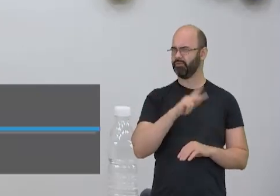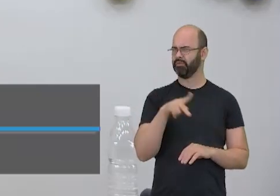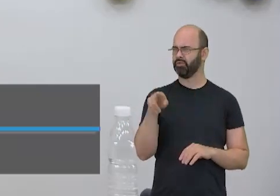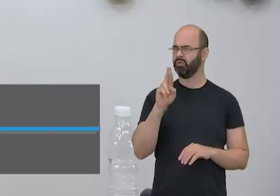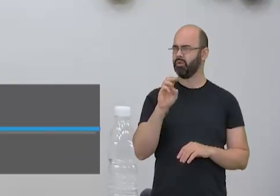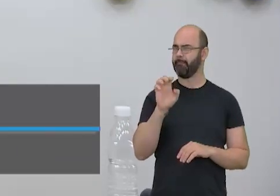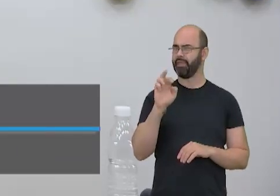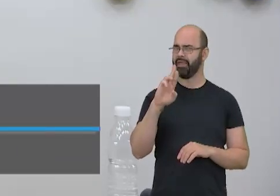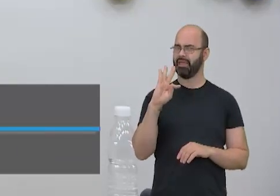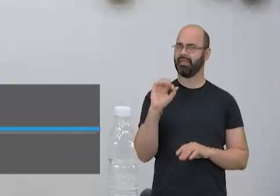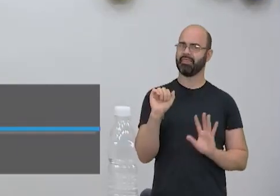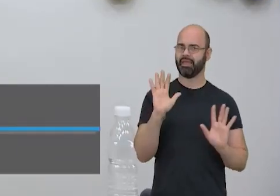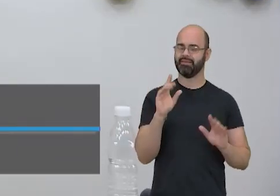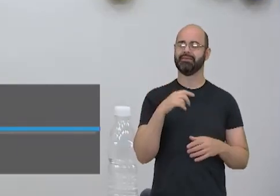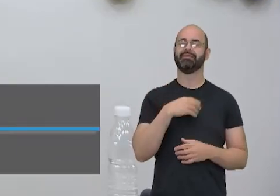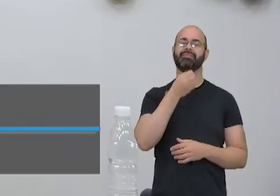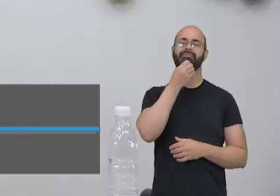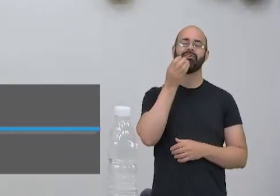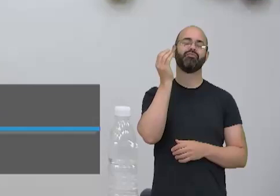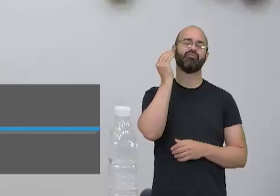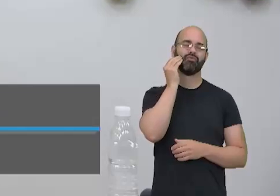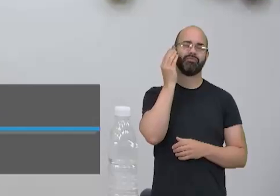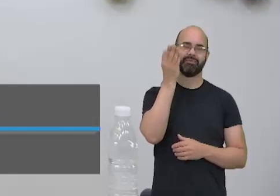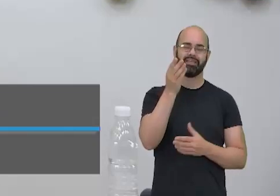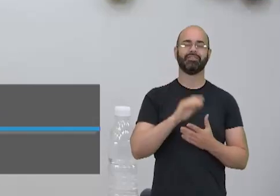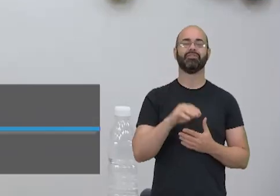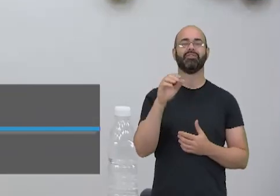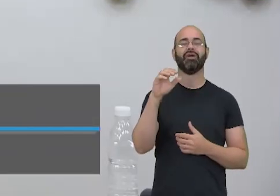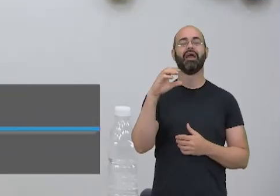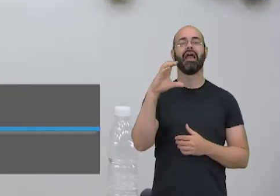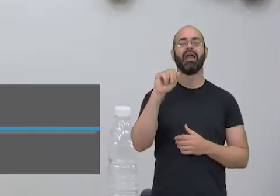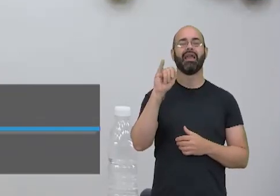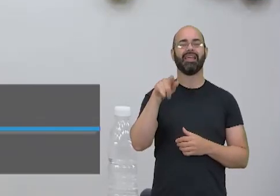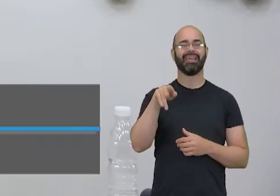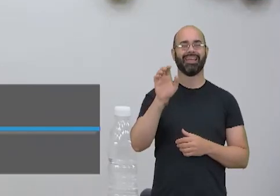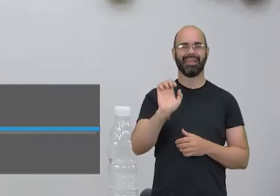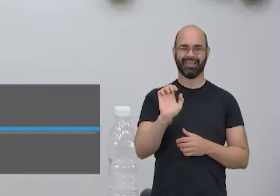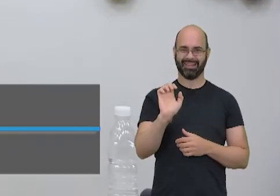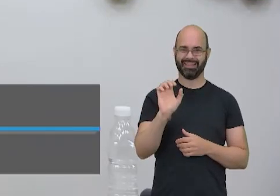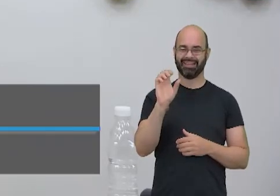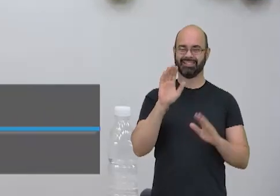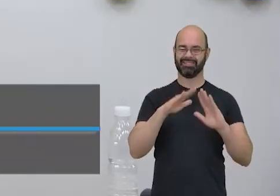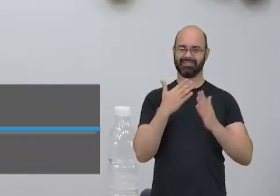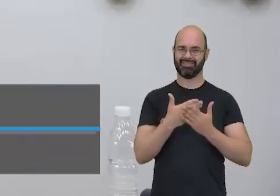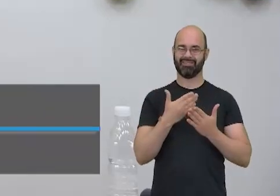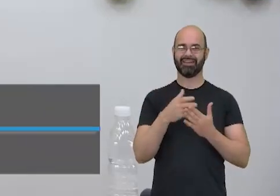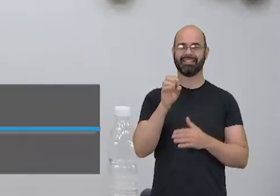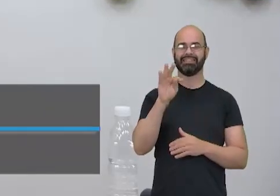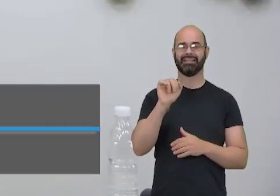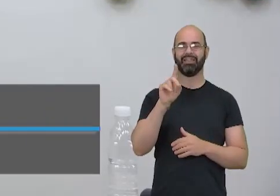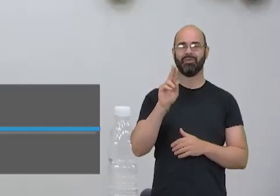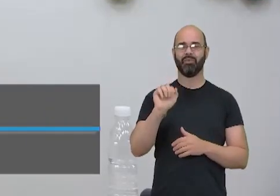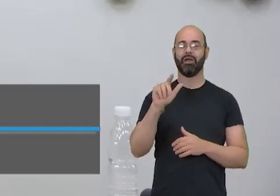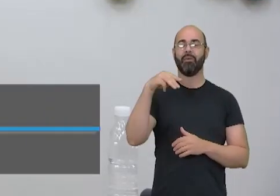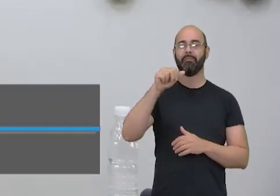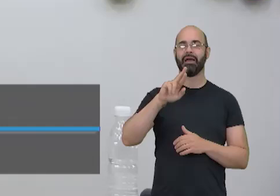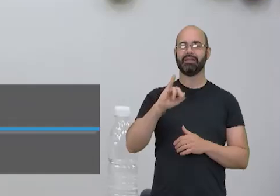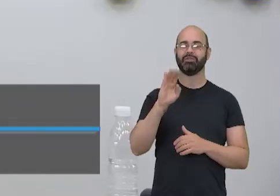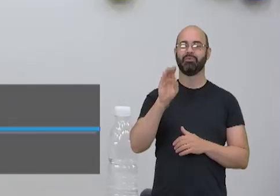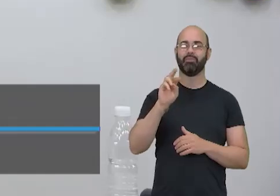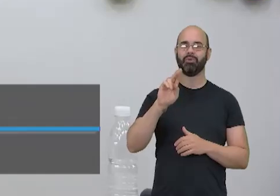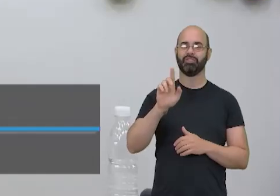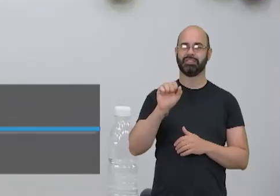professora Roberta, tá bom? Beijo para vocês. O Kaique, da Escola Estadual Márcio Borges Machado. Os